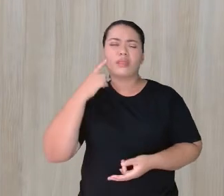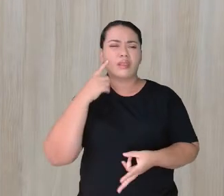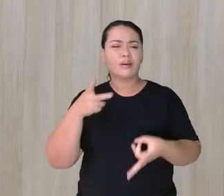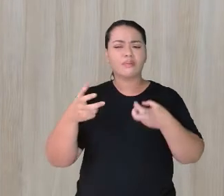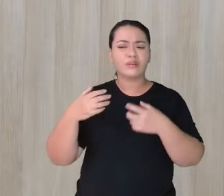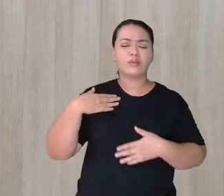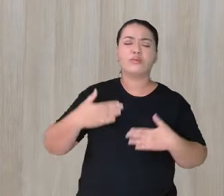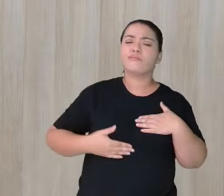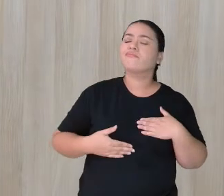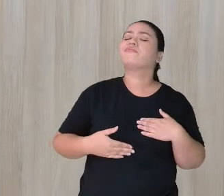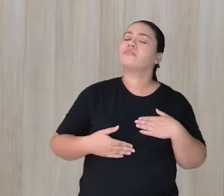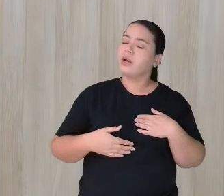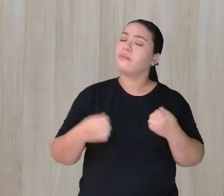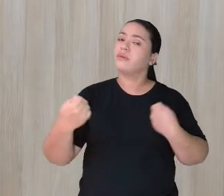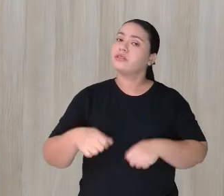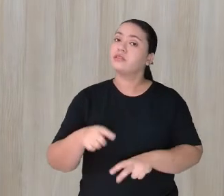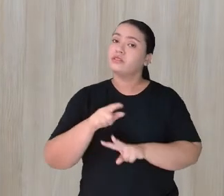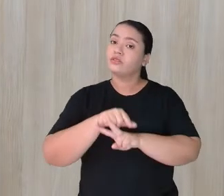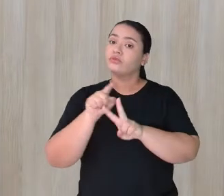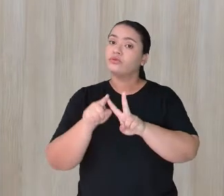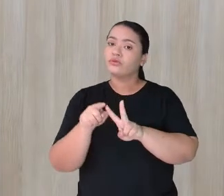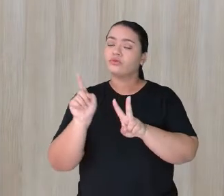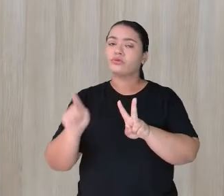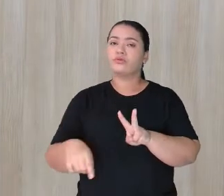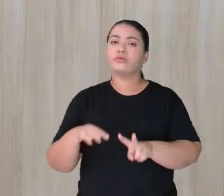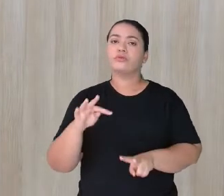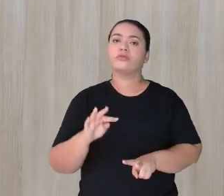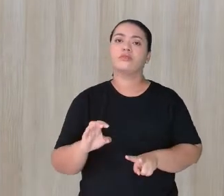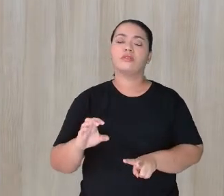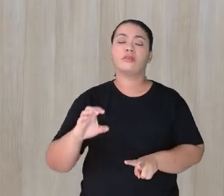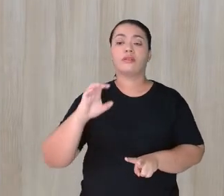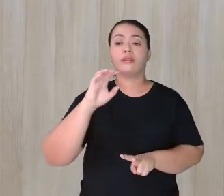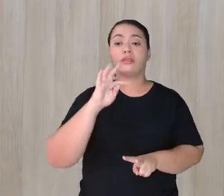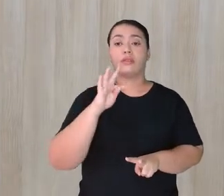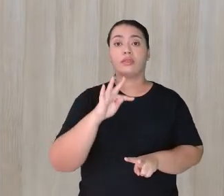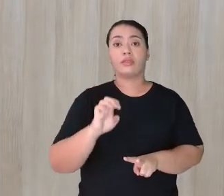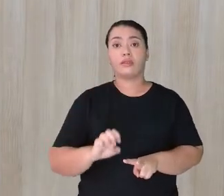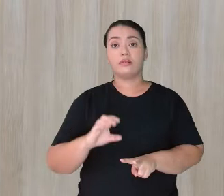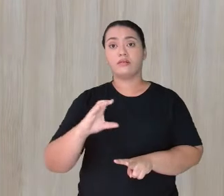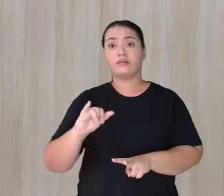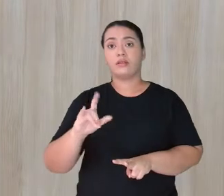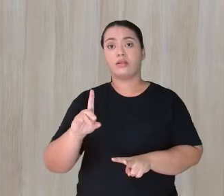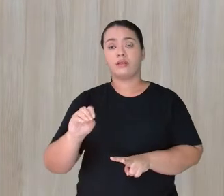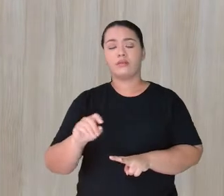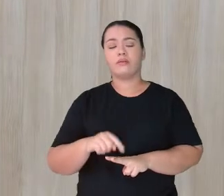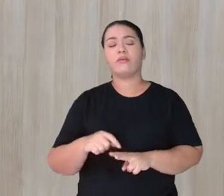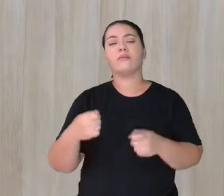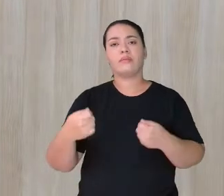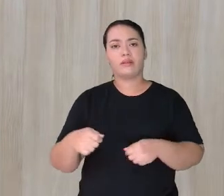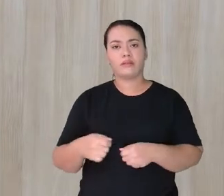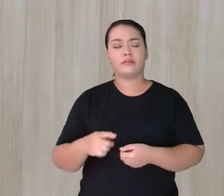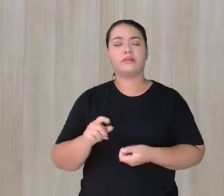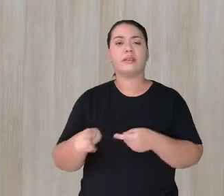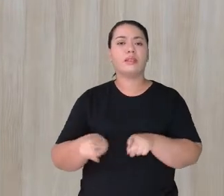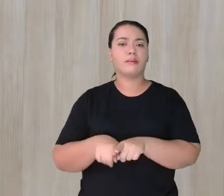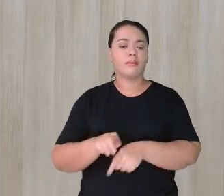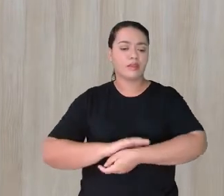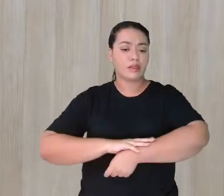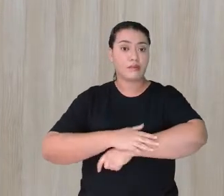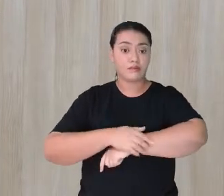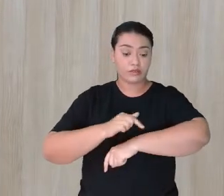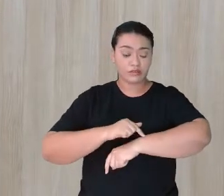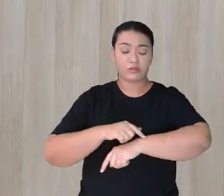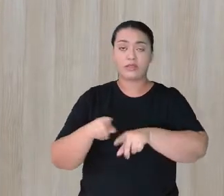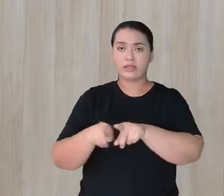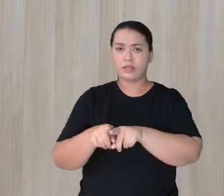precisamos realmente desses 2 tecidos, nós precisamos que eles possam servir realmente de revestimento, também que eles